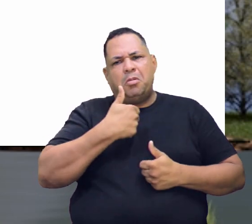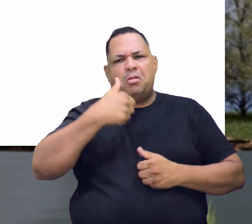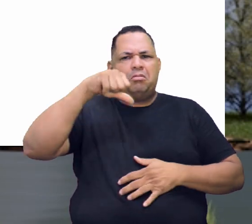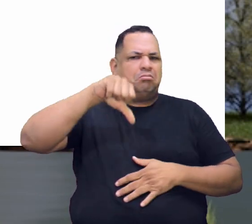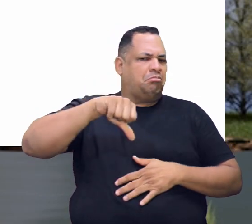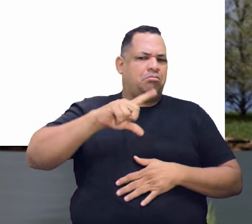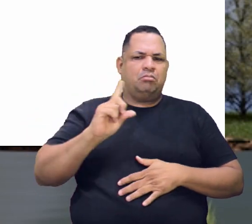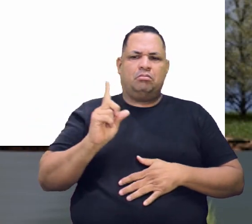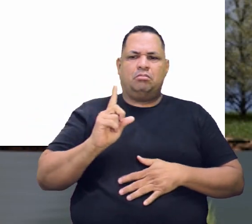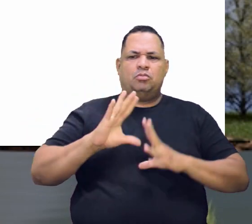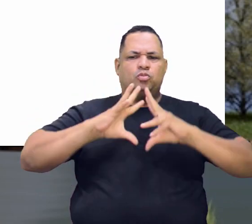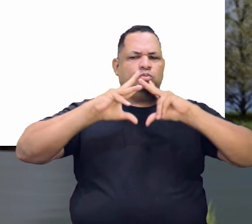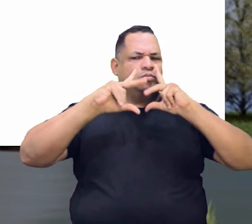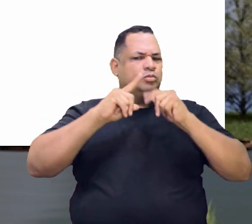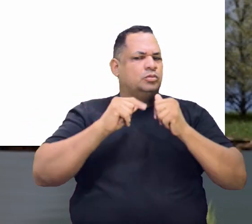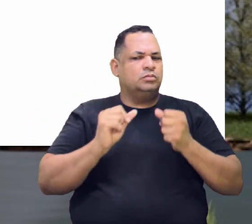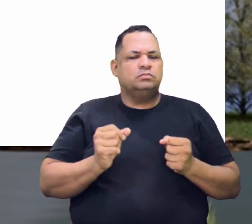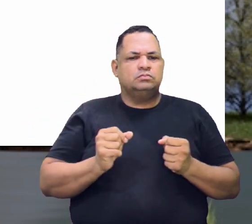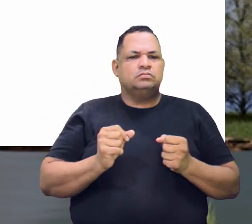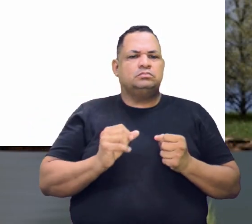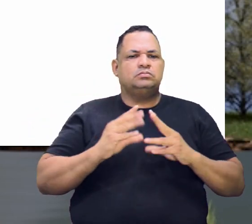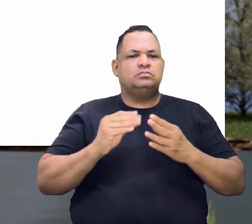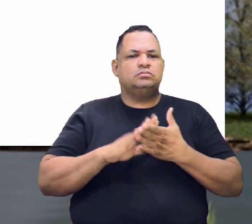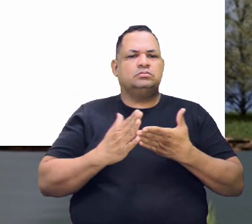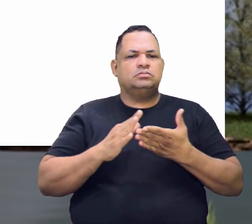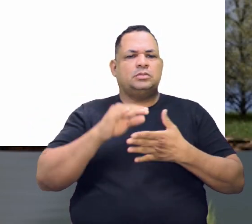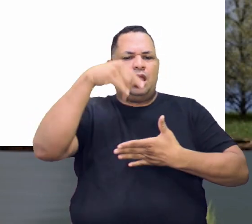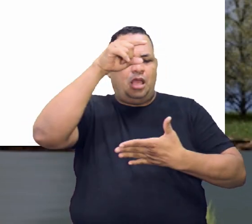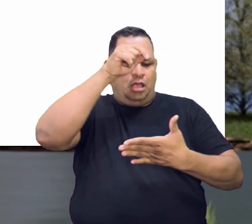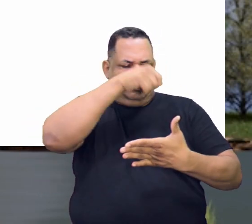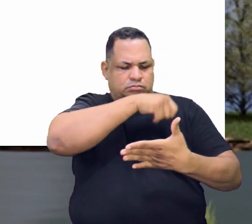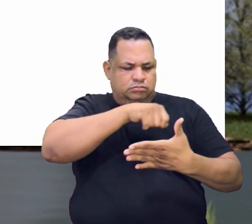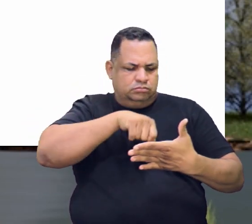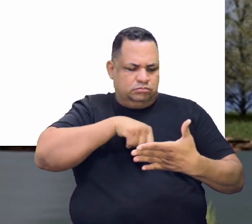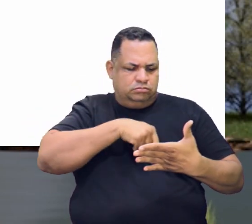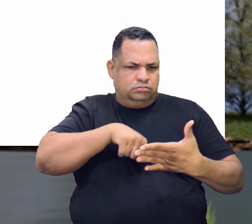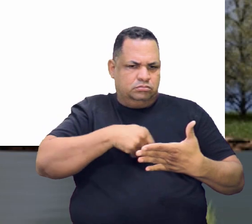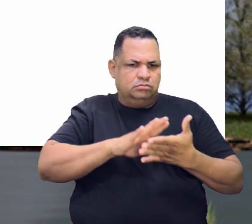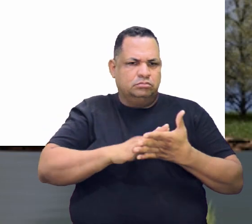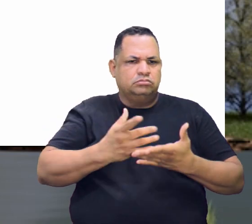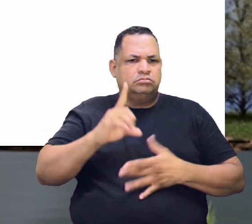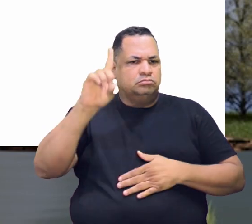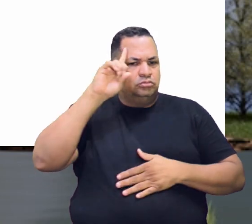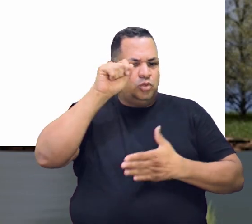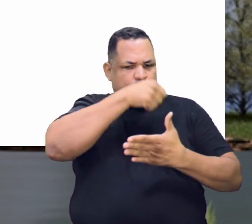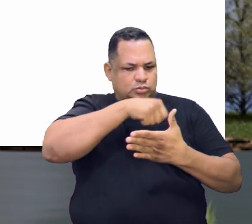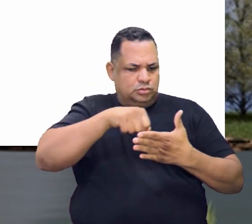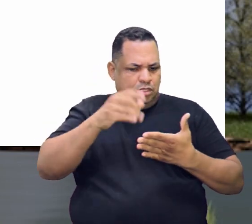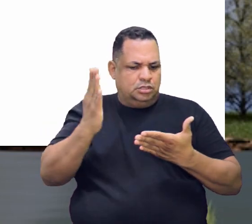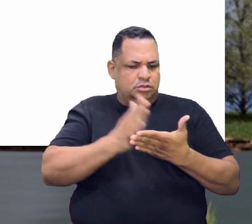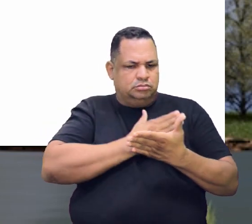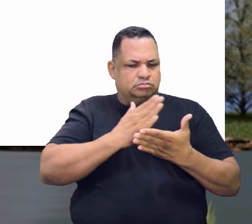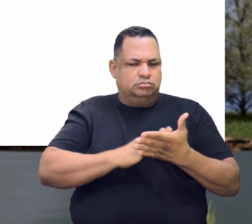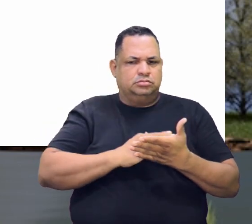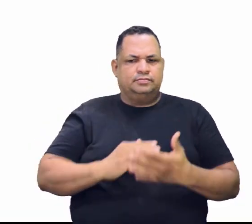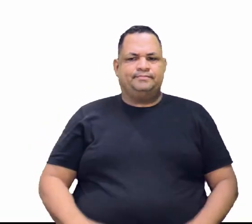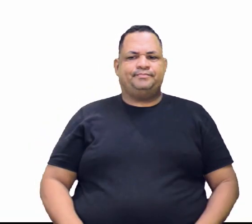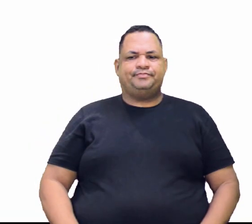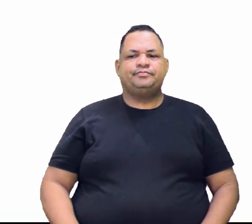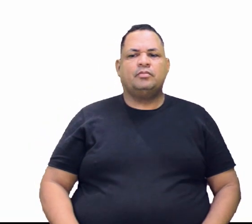não importa. Tudo isso. E tudo isso está relatado nos seus diários. Tá bom? Segue